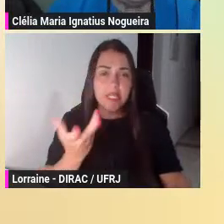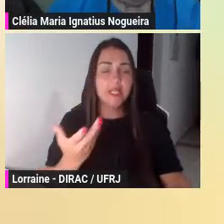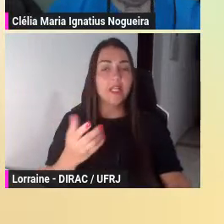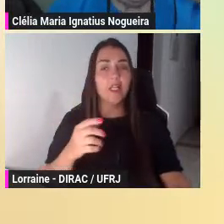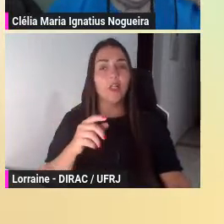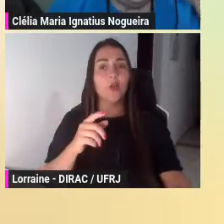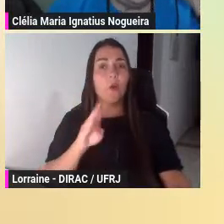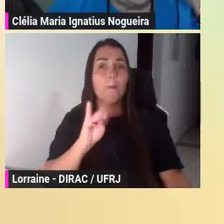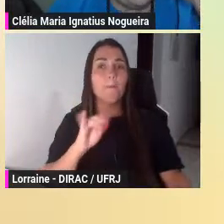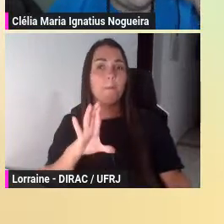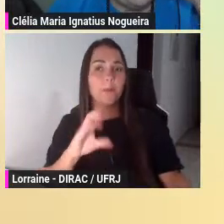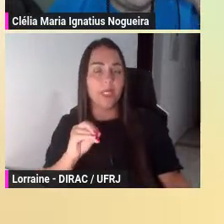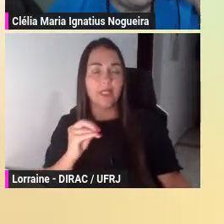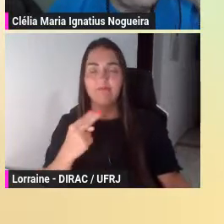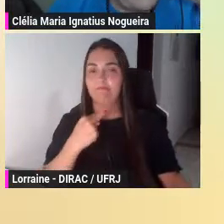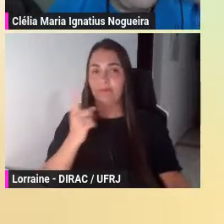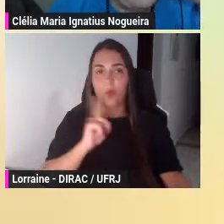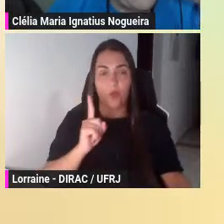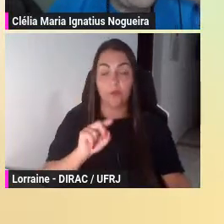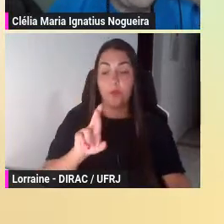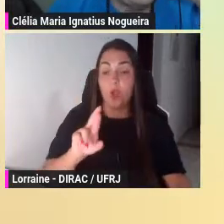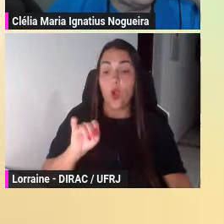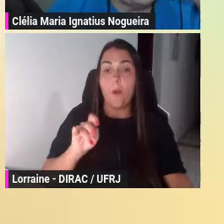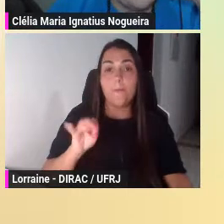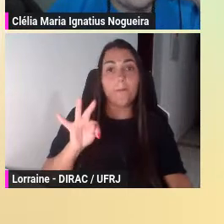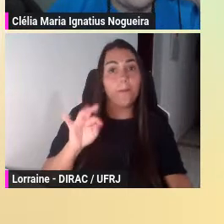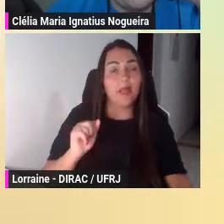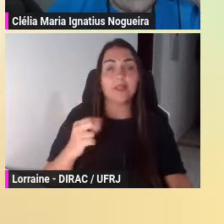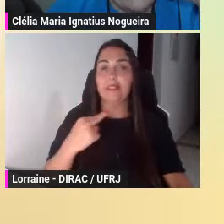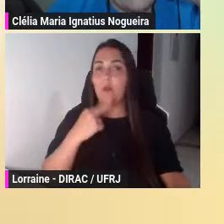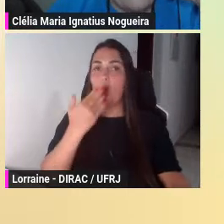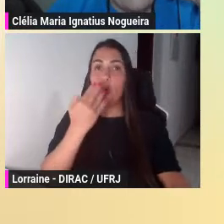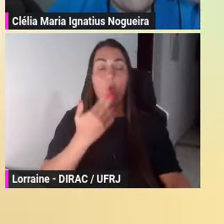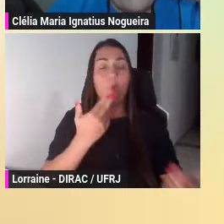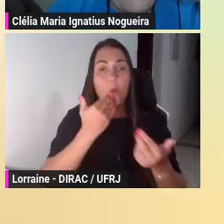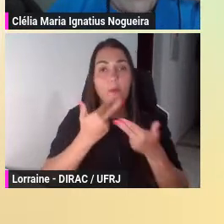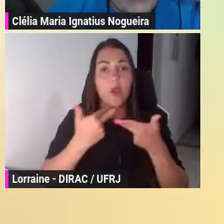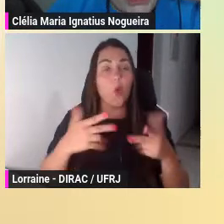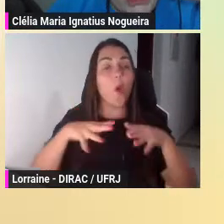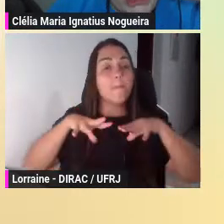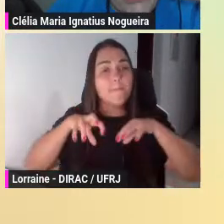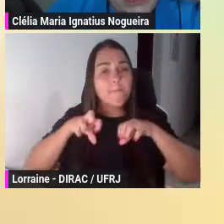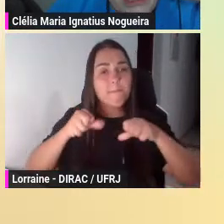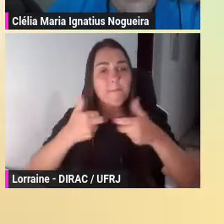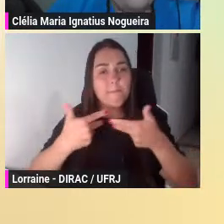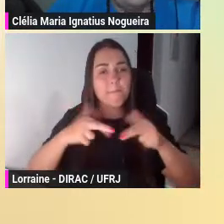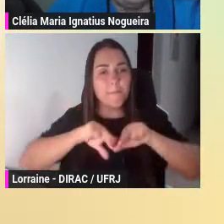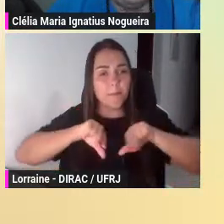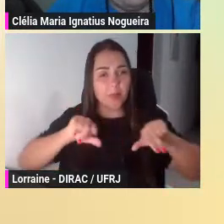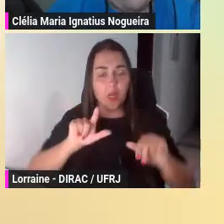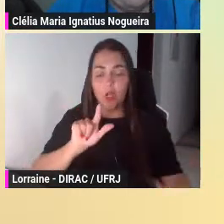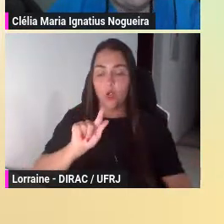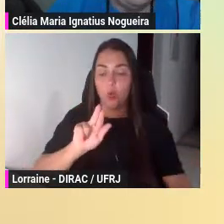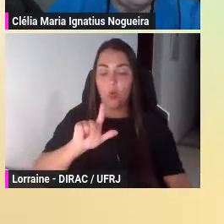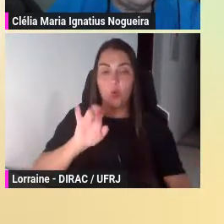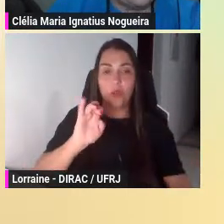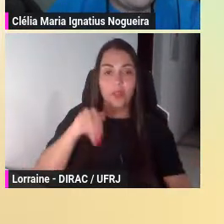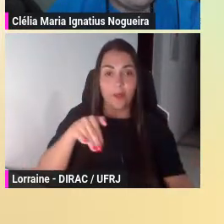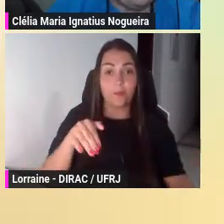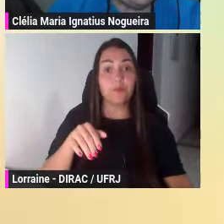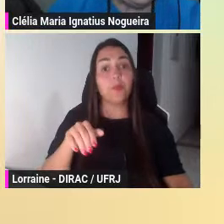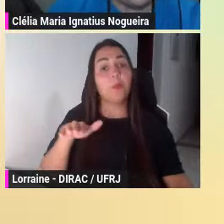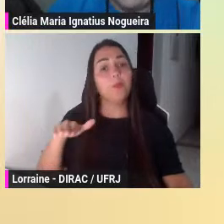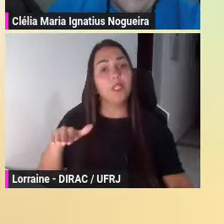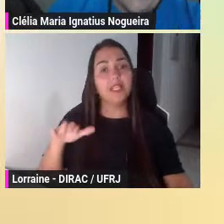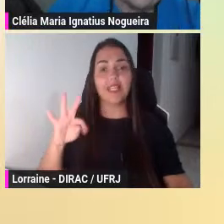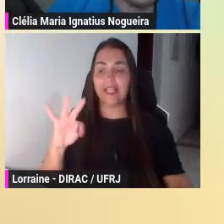Roberta tem intolerância a glúten, então tem dificuldades com massa. O meu pititico, Theo, come arroz,